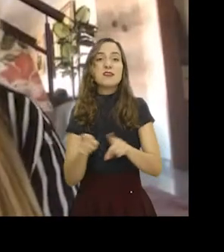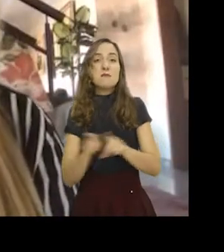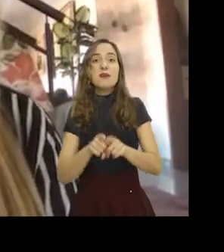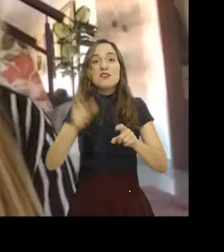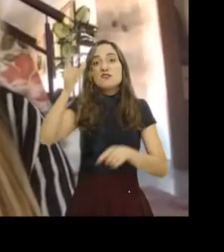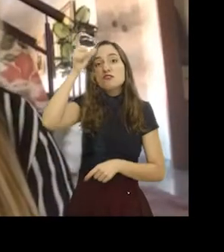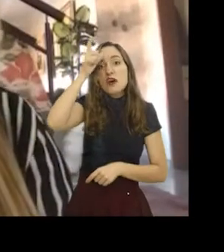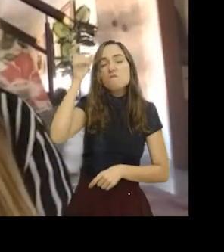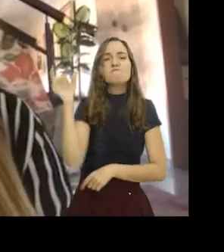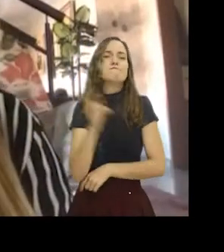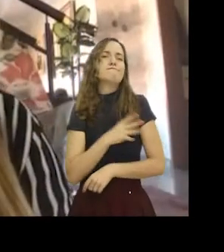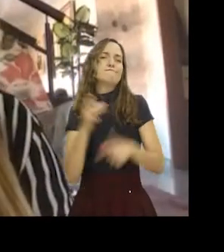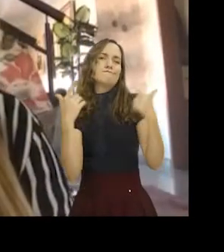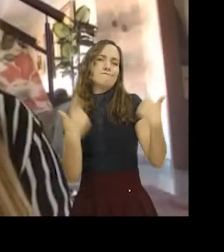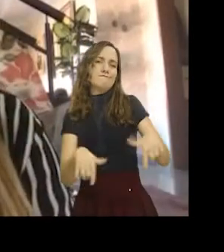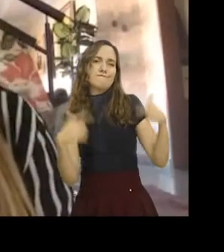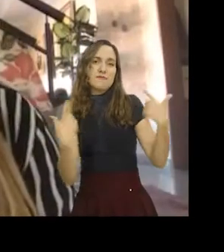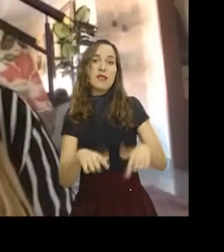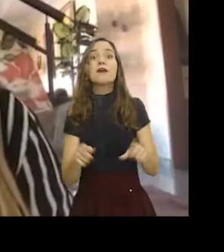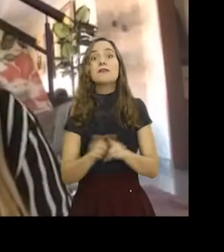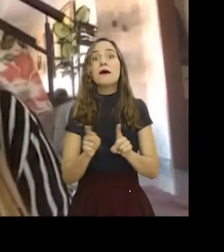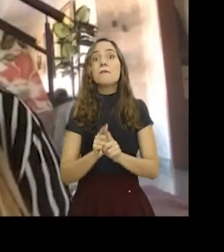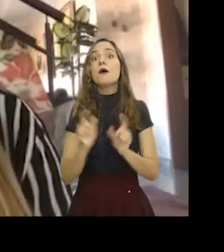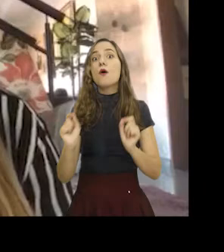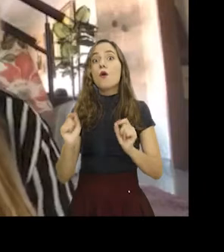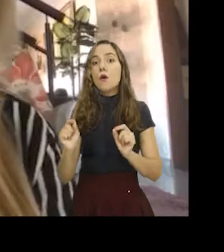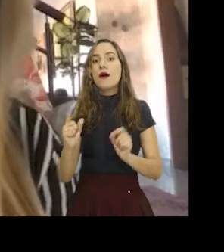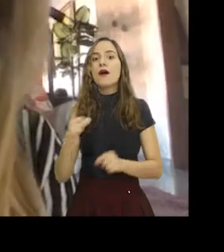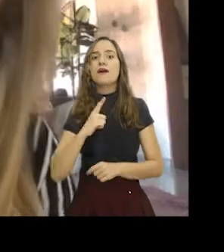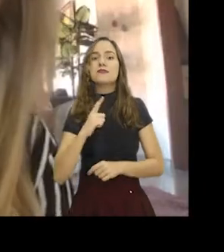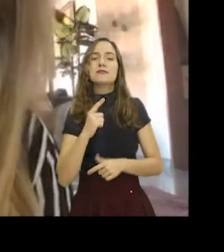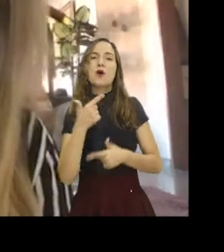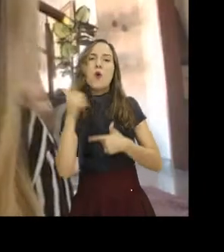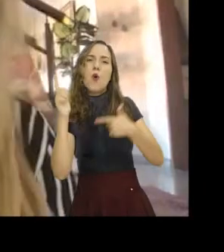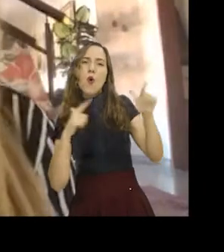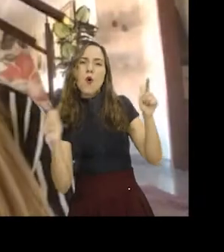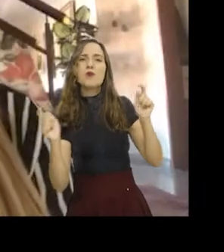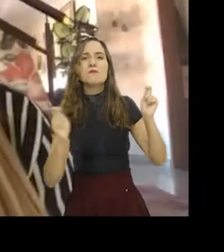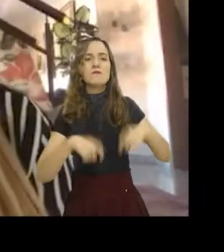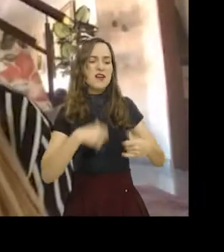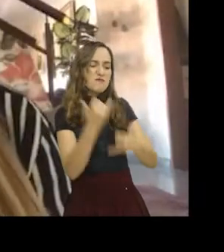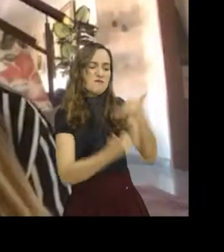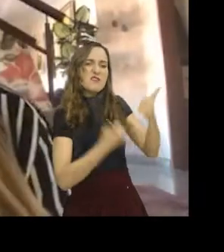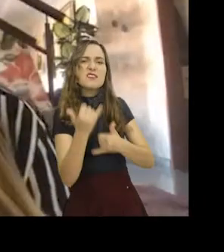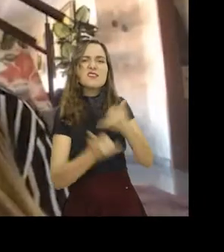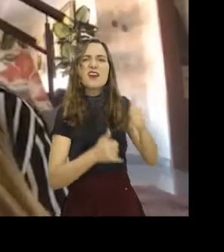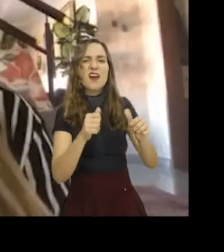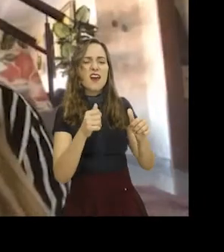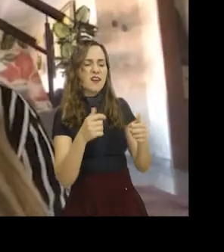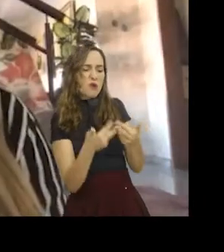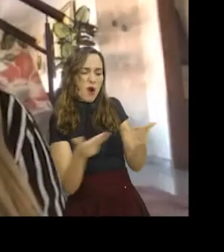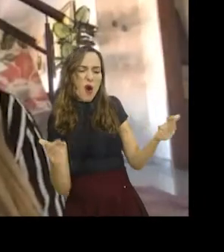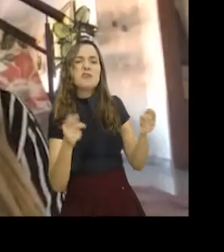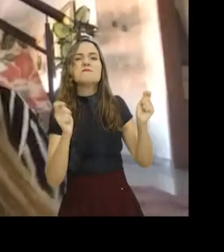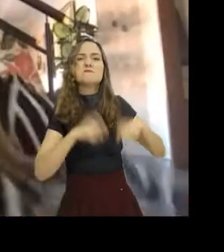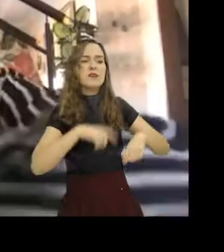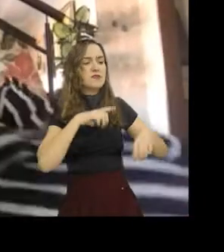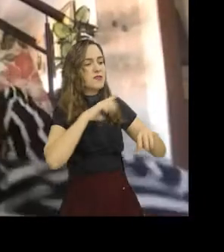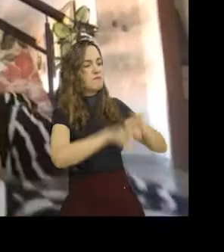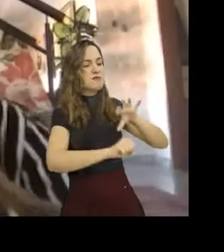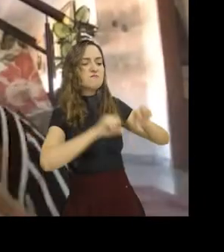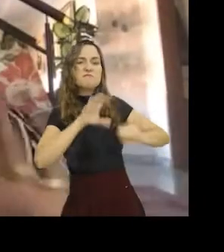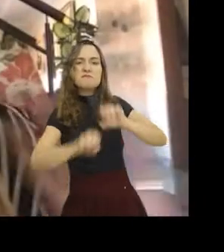Outros companheiros da Chapeuzinho Amarelo: o Gandrá, o Jacuru, o Barantu e o Bão Bichopã.